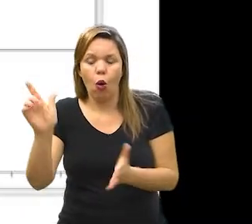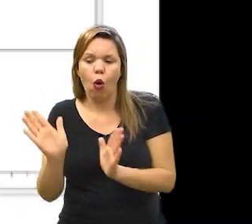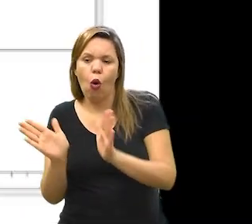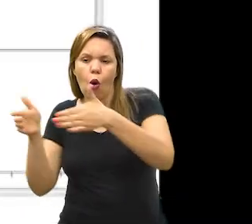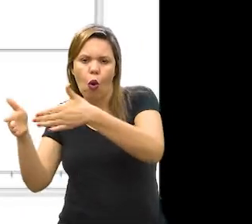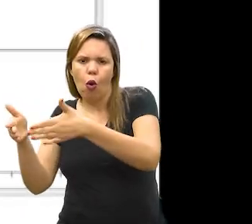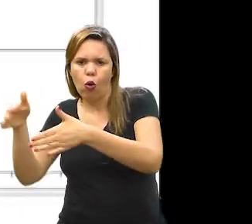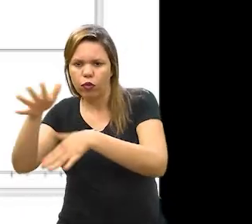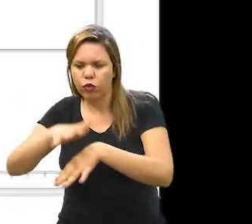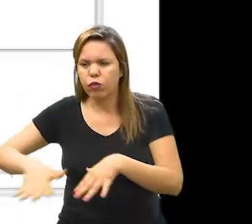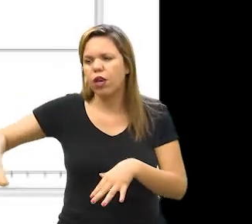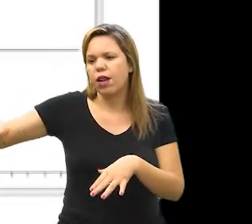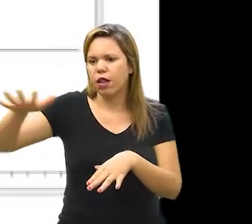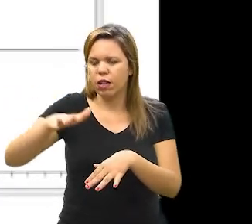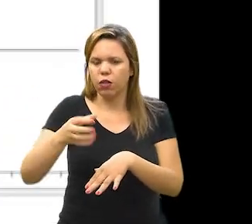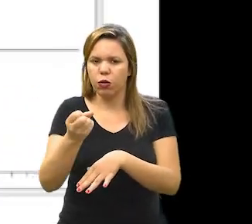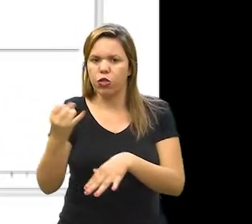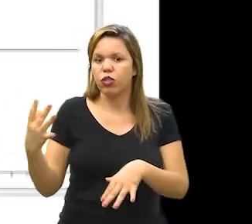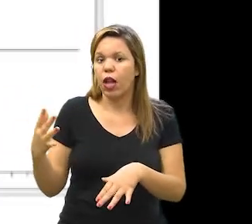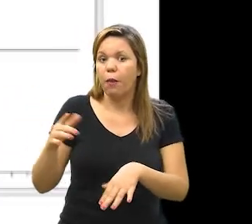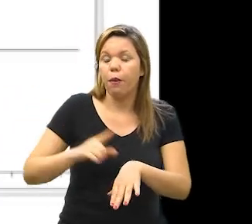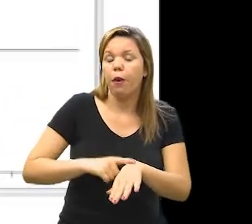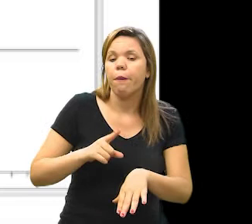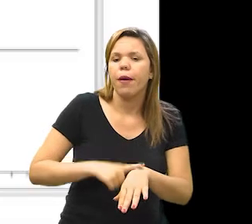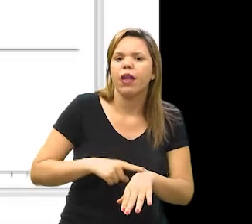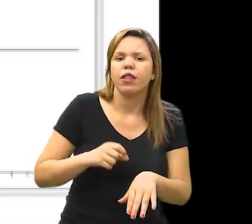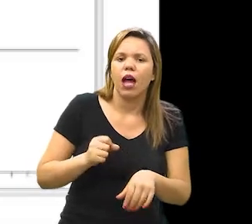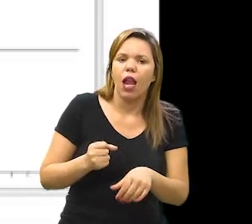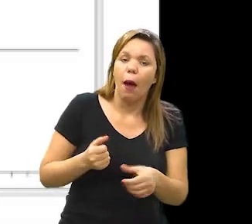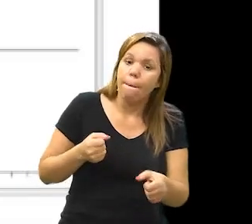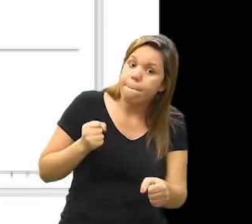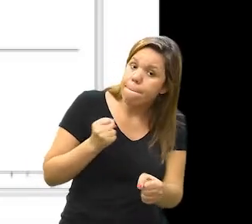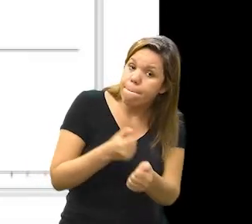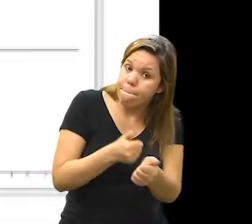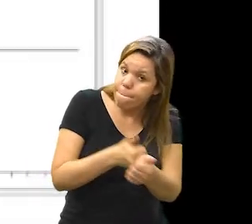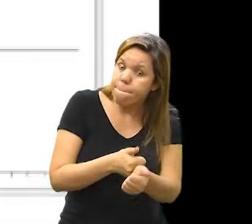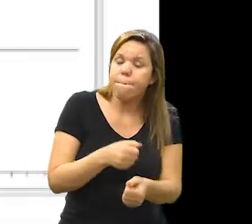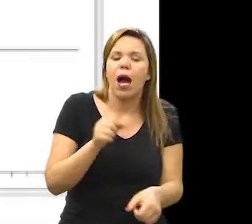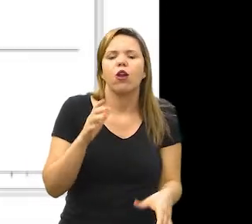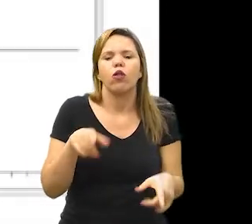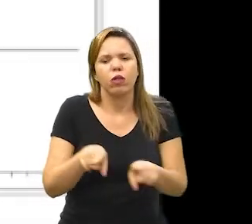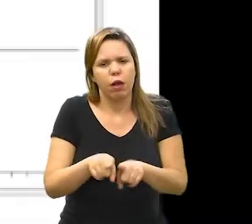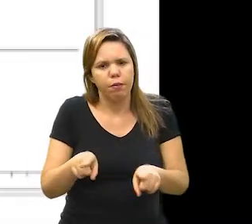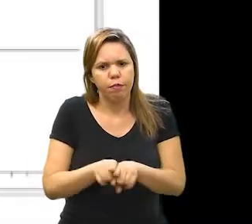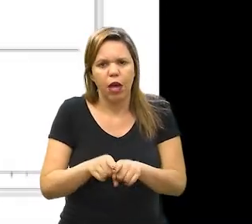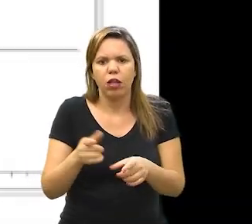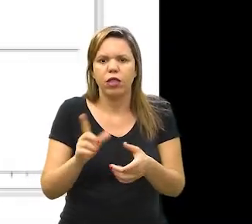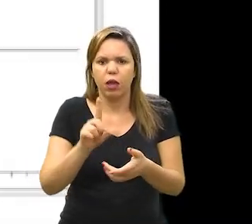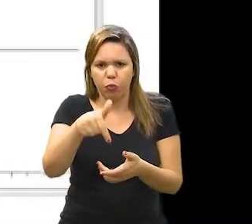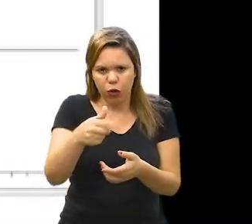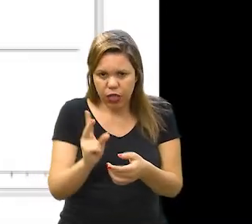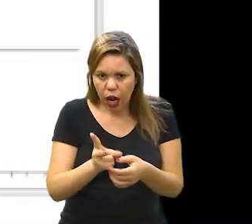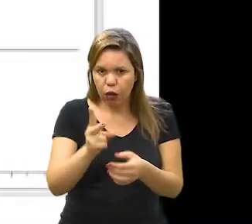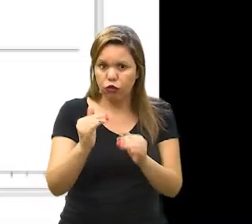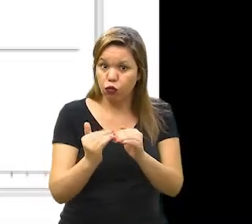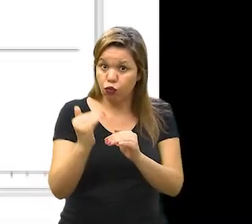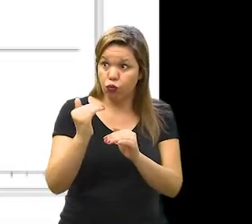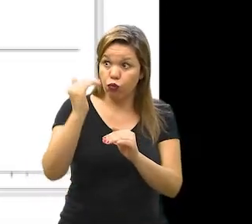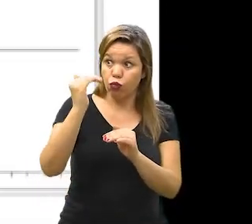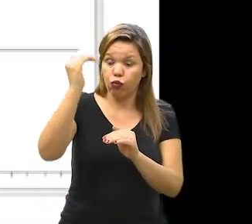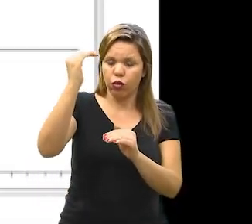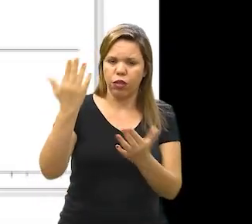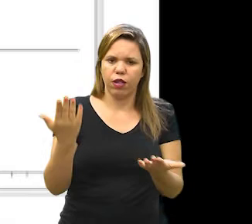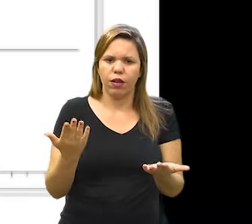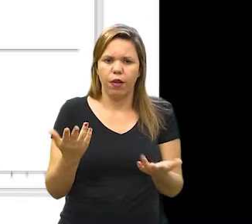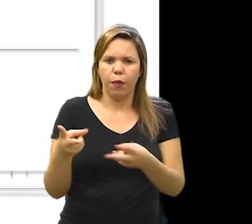tendência, uma outra linha. E depois de determinado momento, ela freou mais ainda e passou a seguir uma linha ainda menos íngreme. Para a gente ter